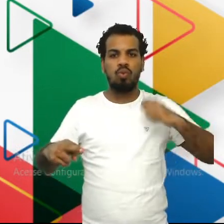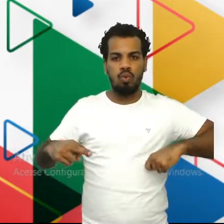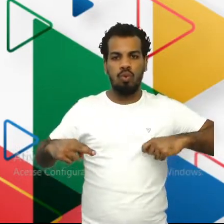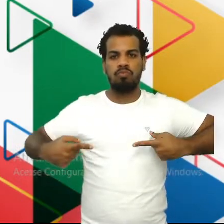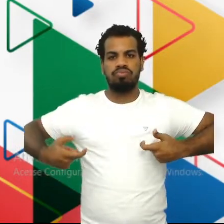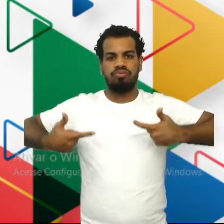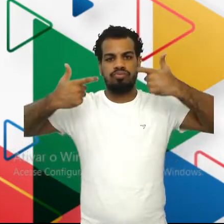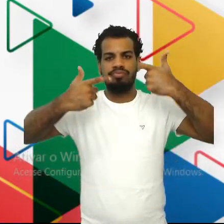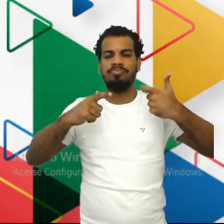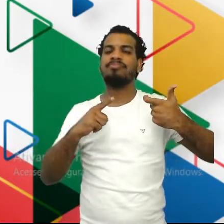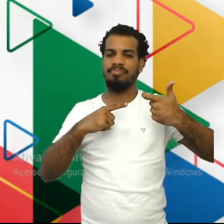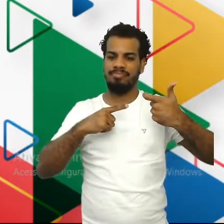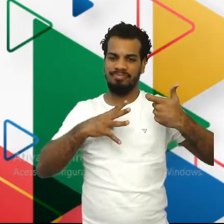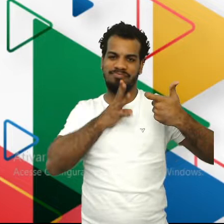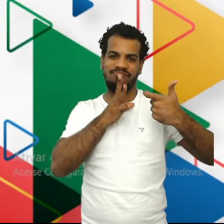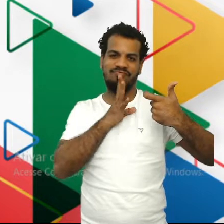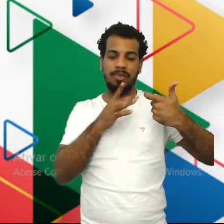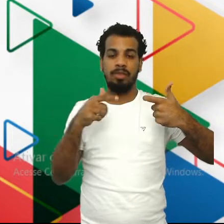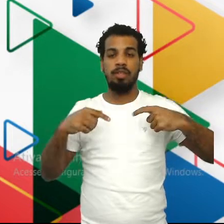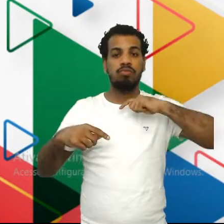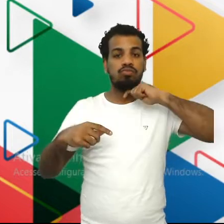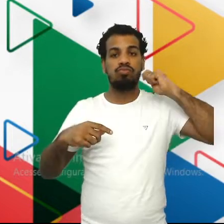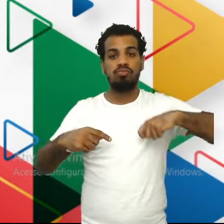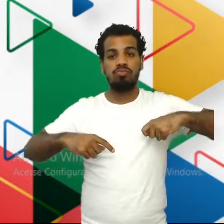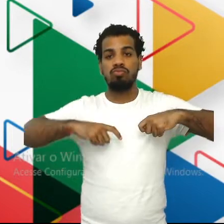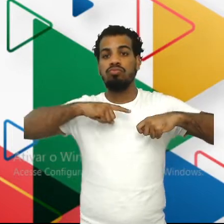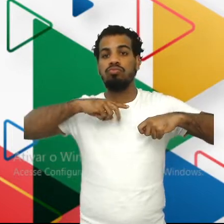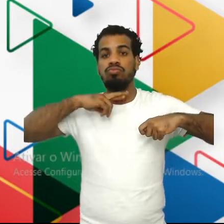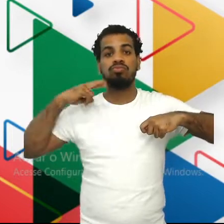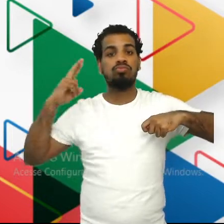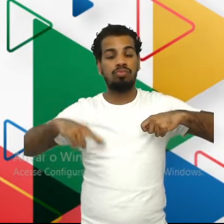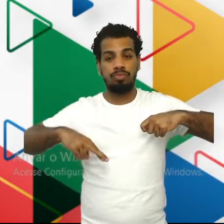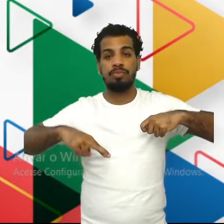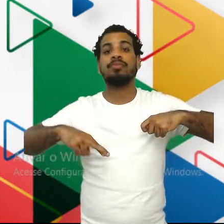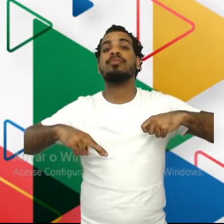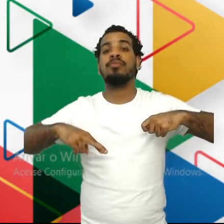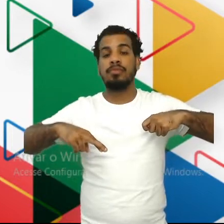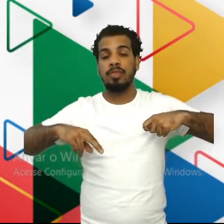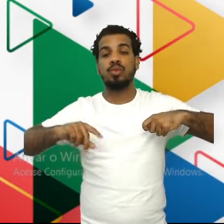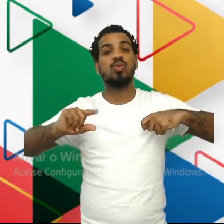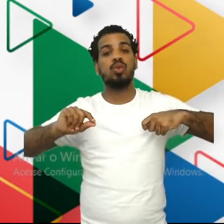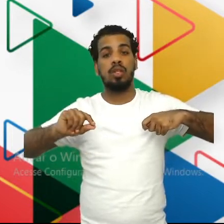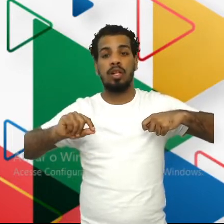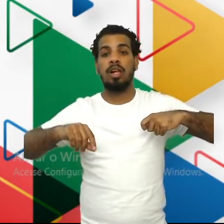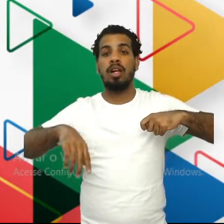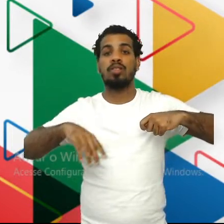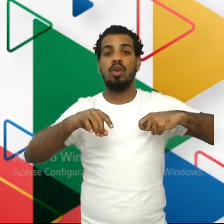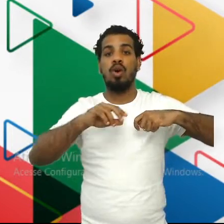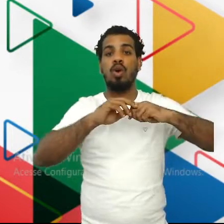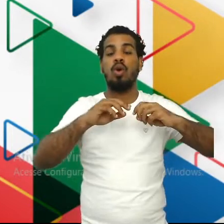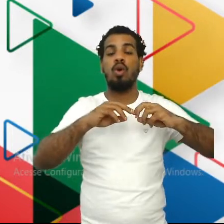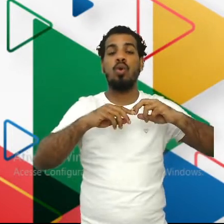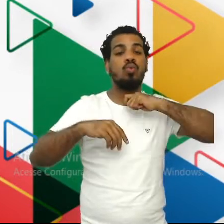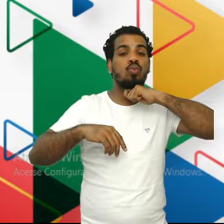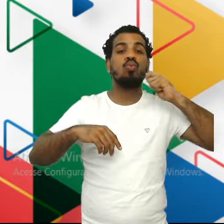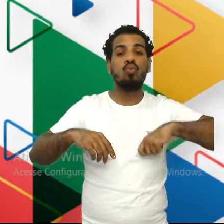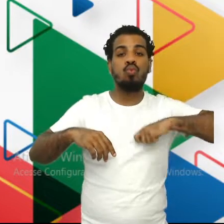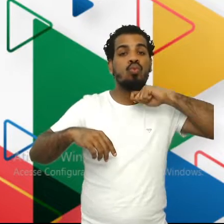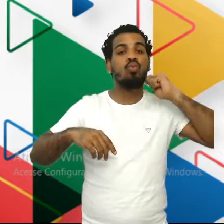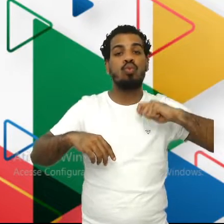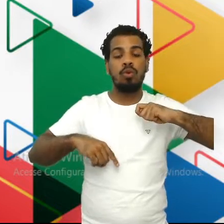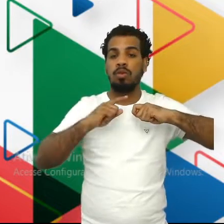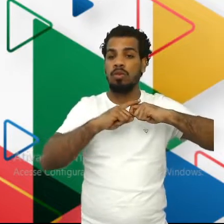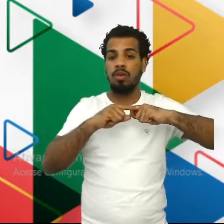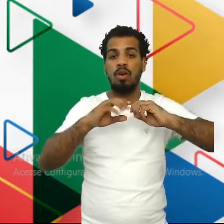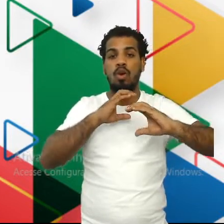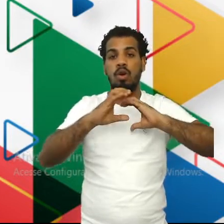a Ucrânia. E no meio dessa guerra, muito se falou sobre as notícias que vinham somente da Ucrânia. Ou seja, a maior parte dos